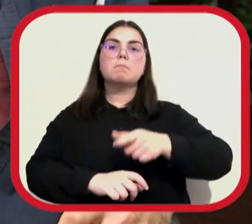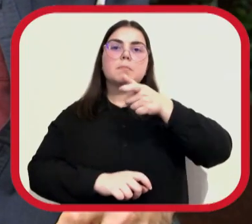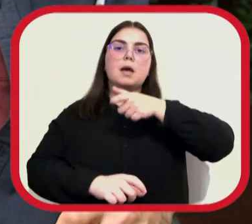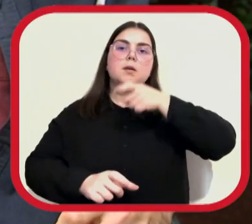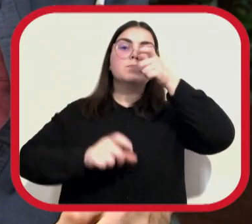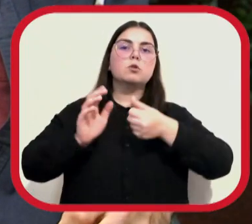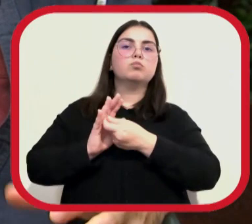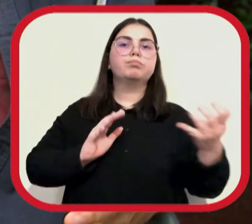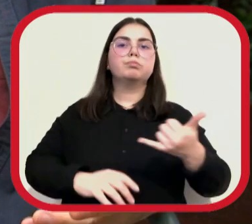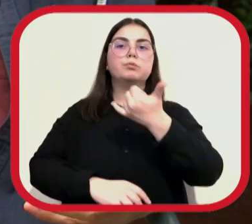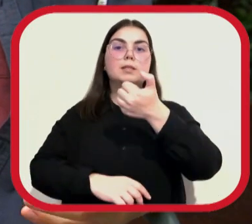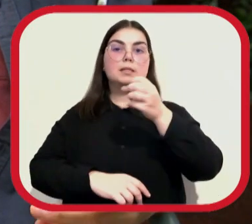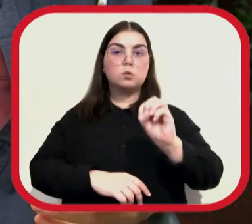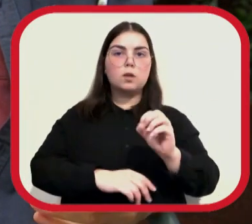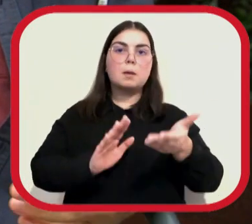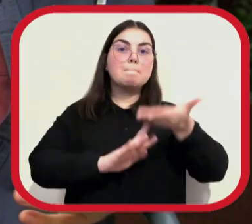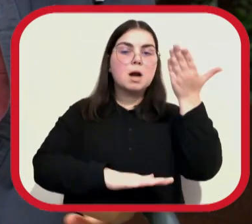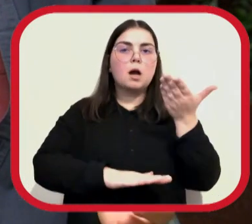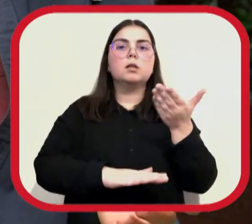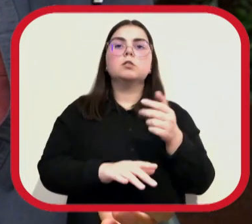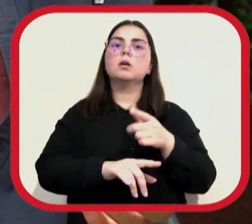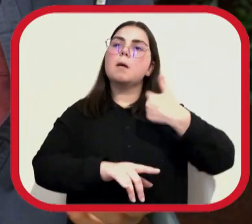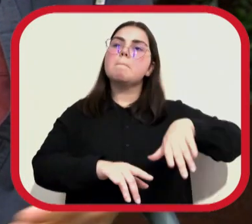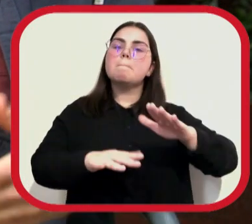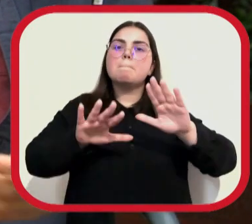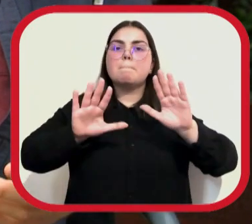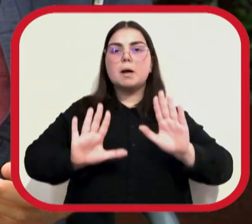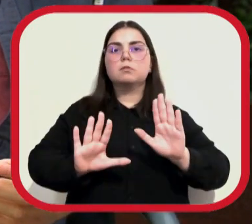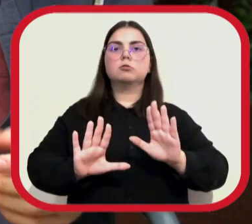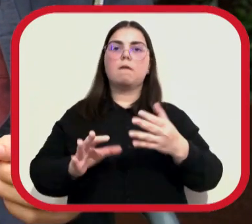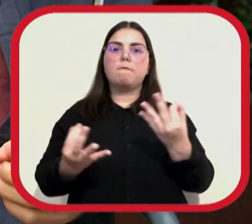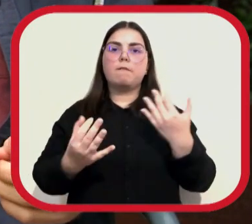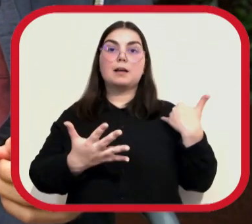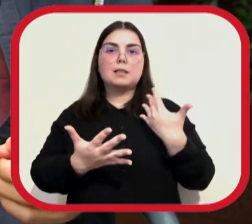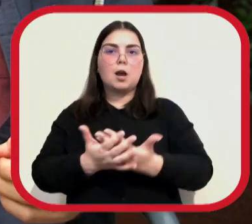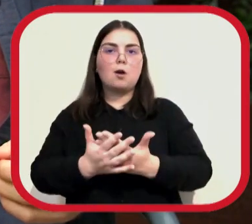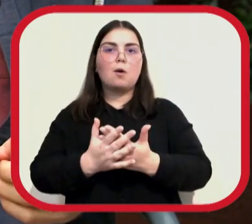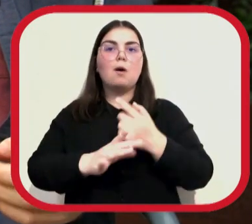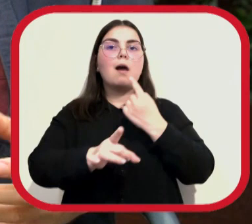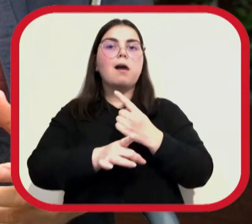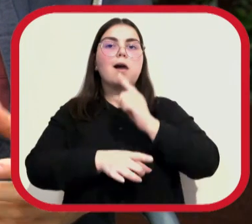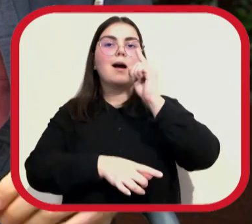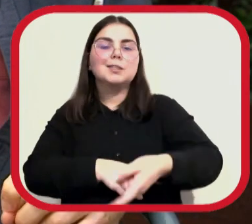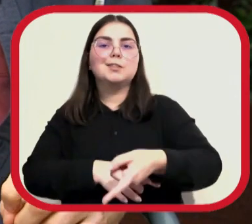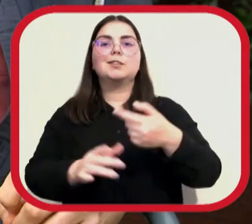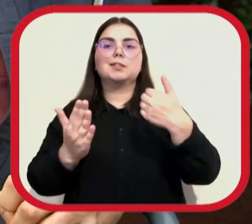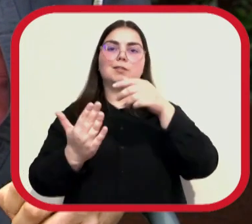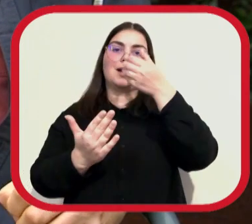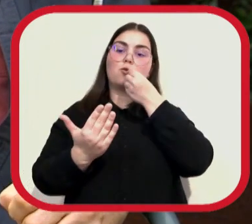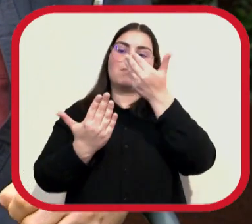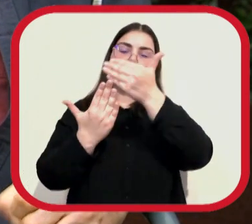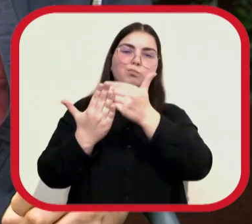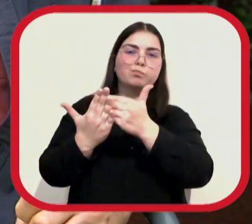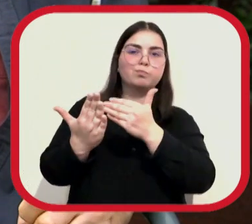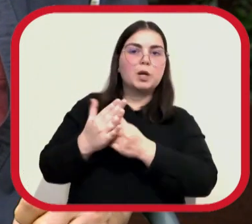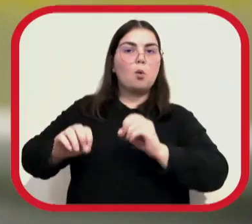200 pessoas a trabalhar aqui, no fundo muito mudou. A única coisa que se manteve inalterada é a receita original